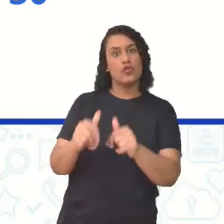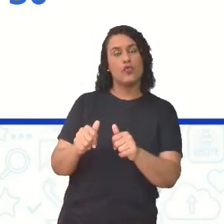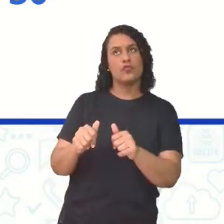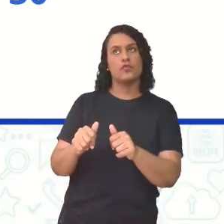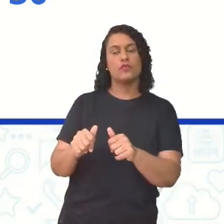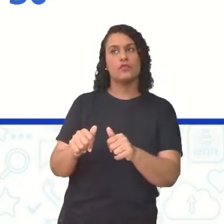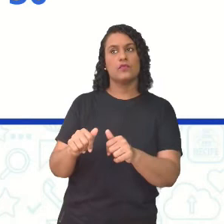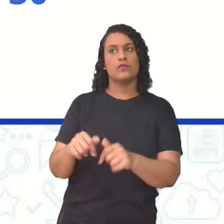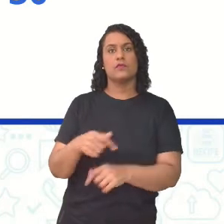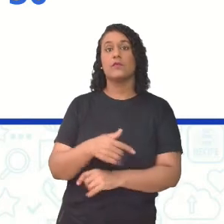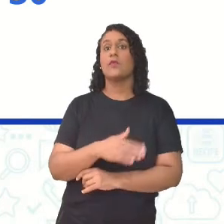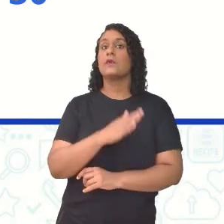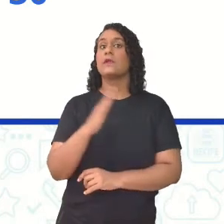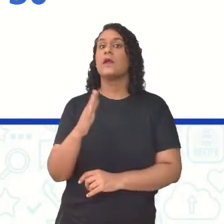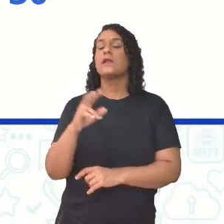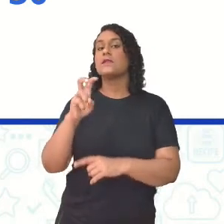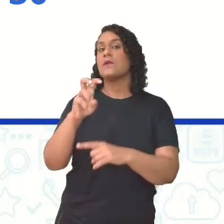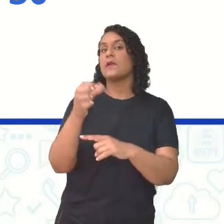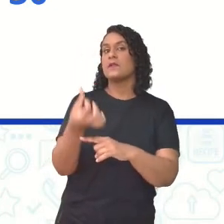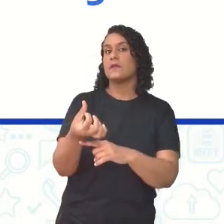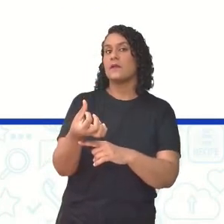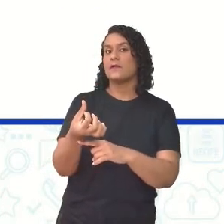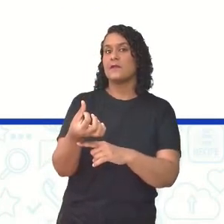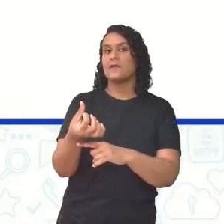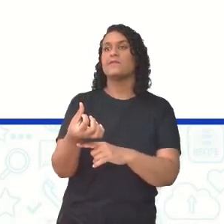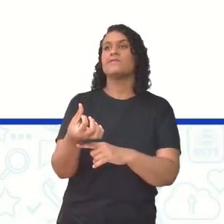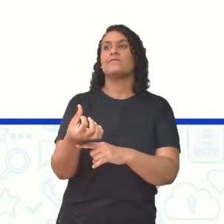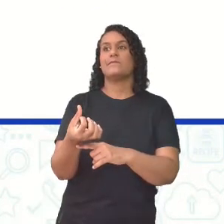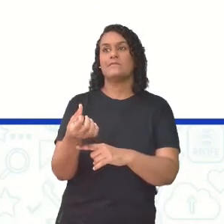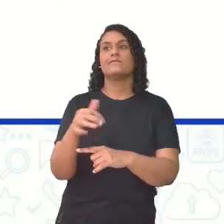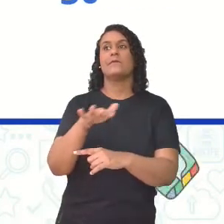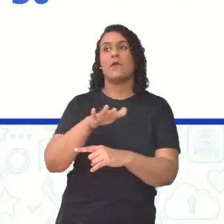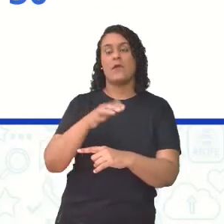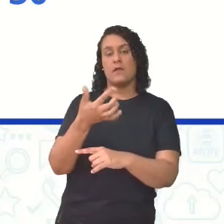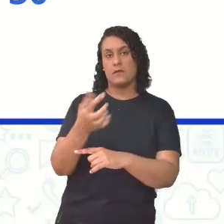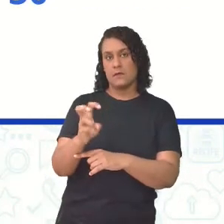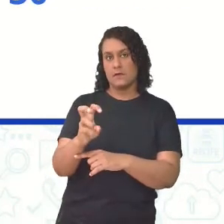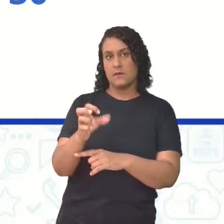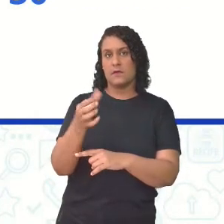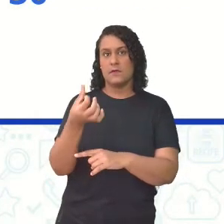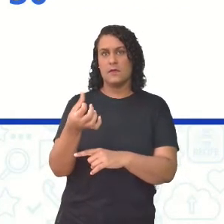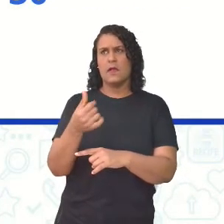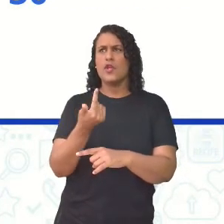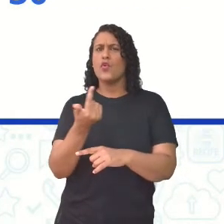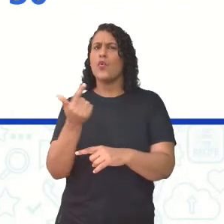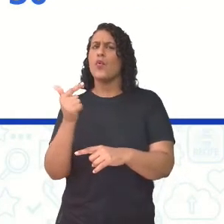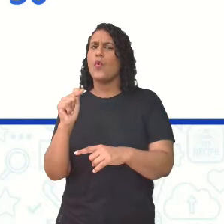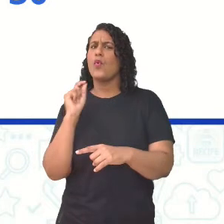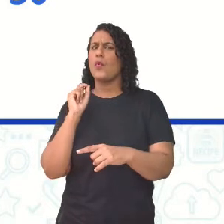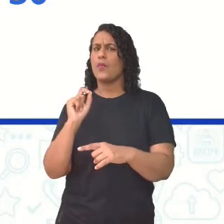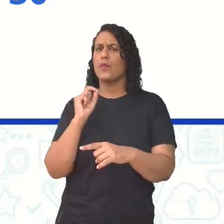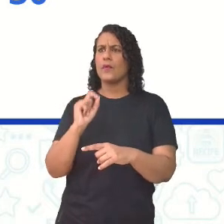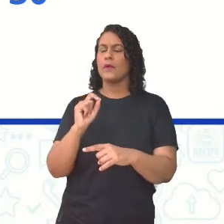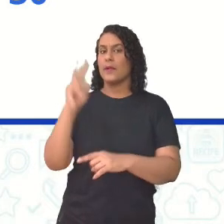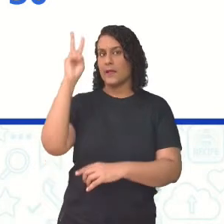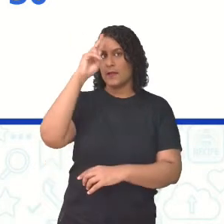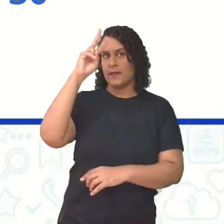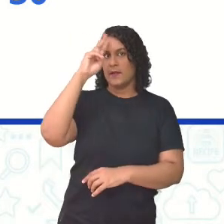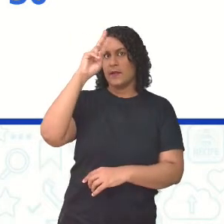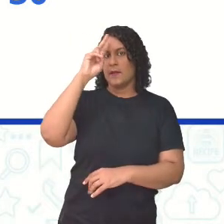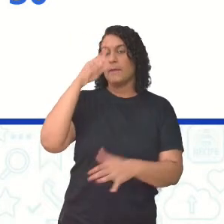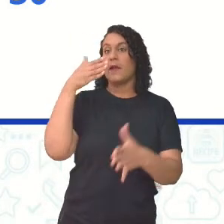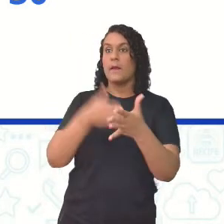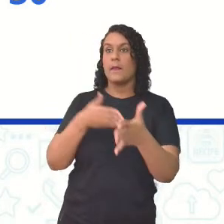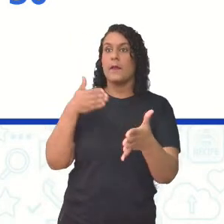é o todo do lado de cá? 56, ó. 56 é um lado, ó. E o outro, Ricardinho, como fica? Lembra que na